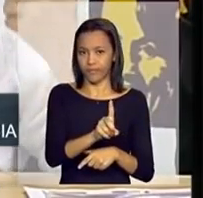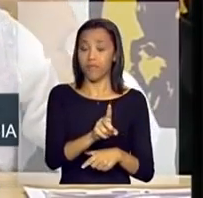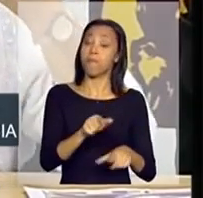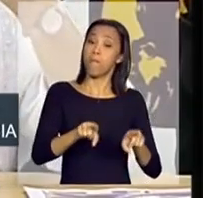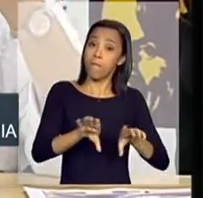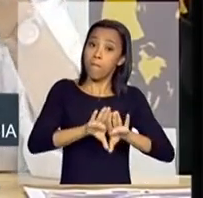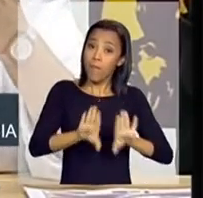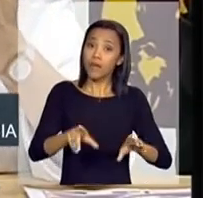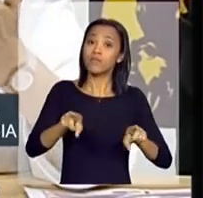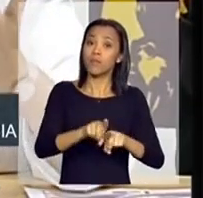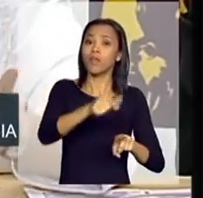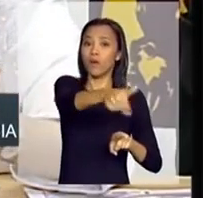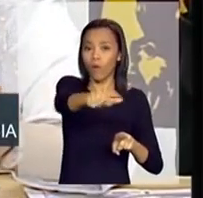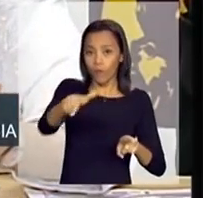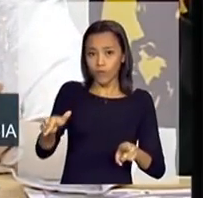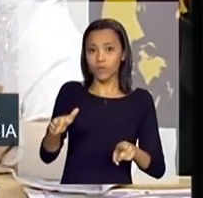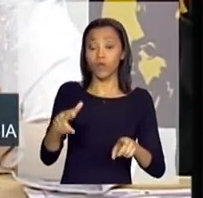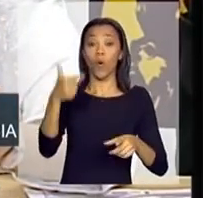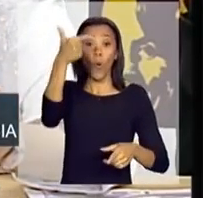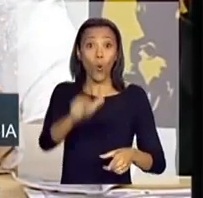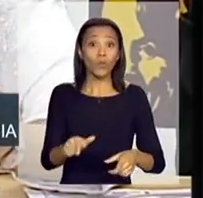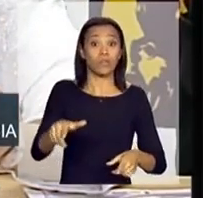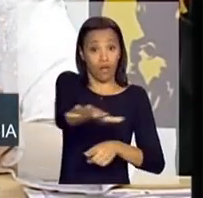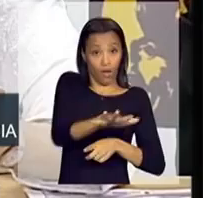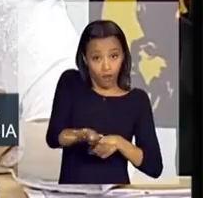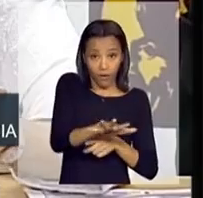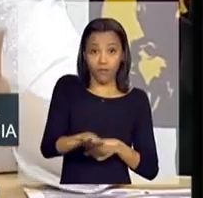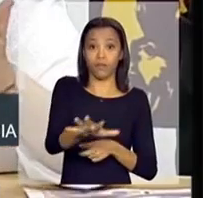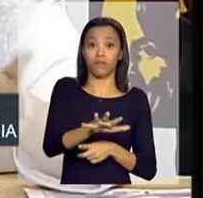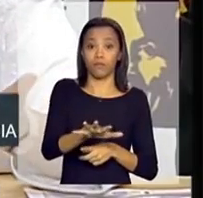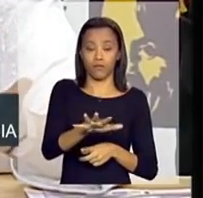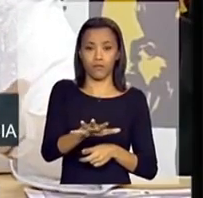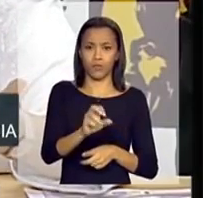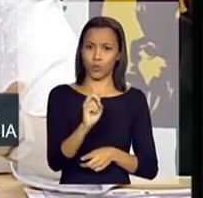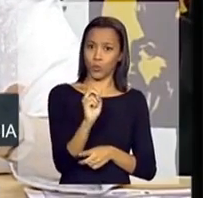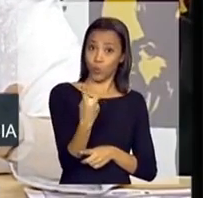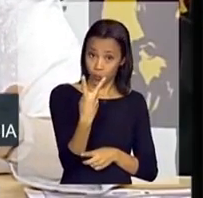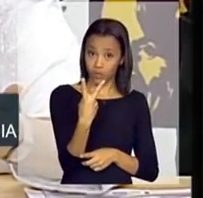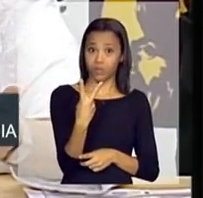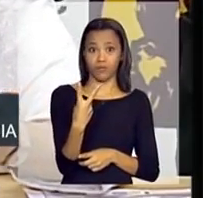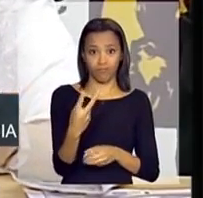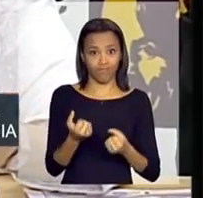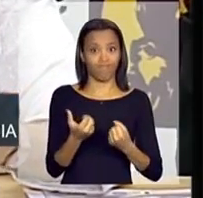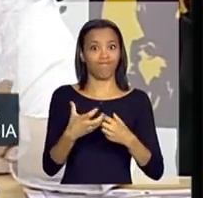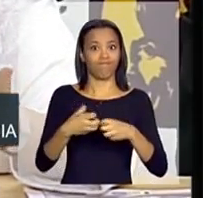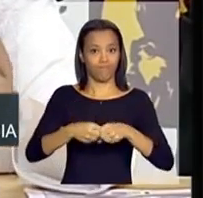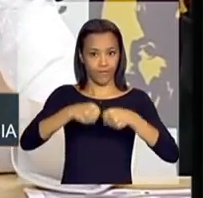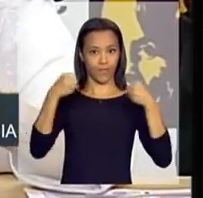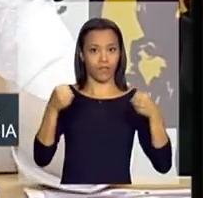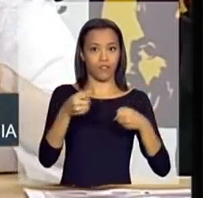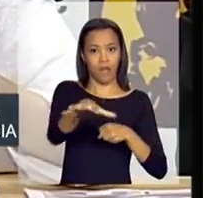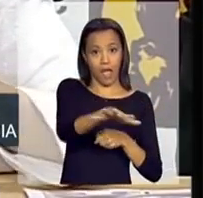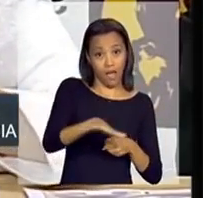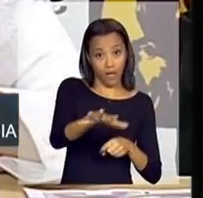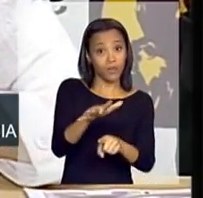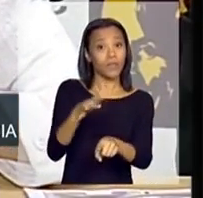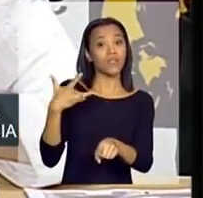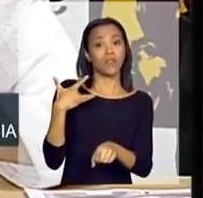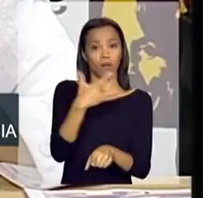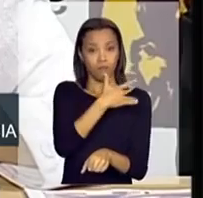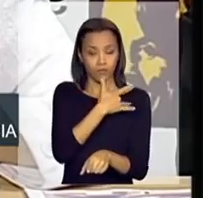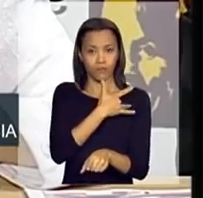E uma outra grande área, duas grandes áreas, a área da saúde